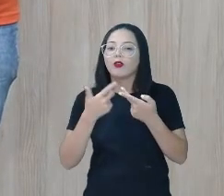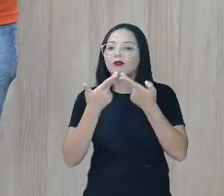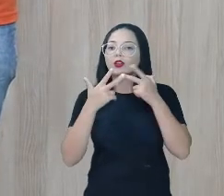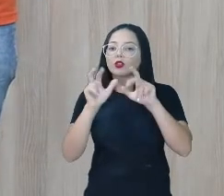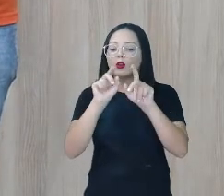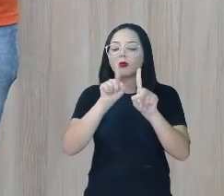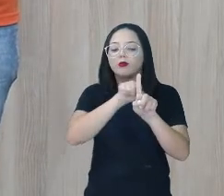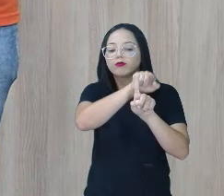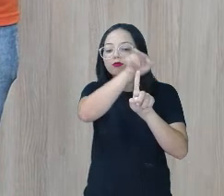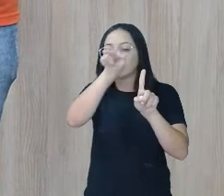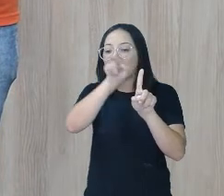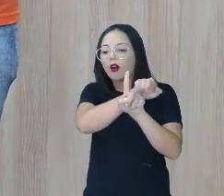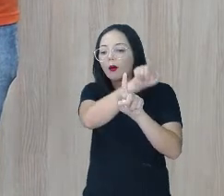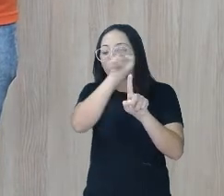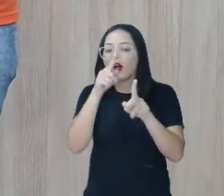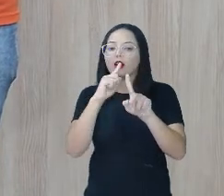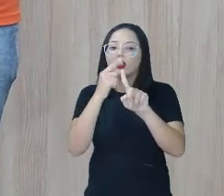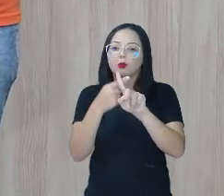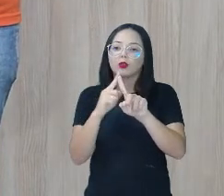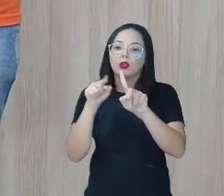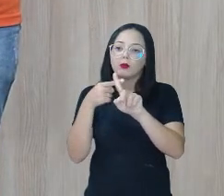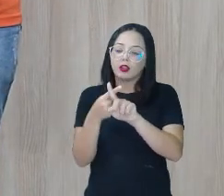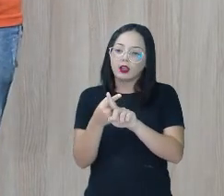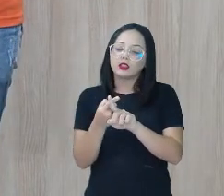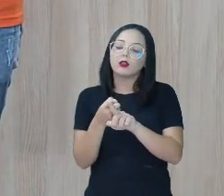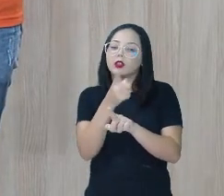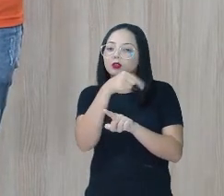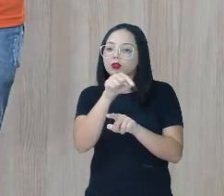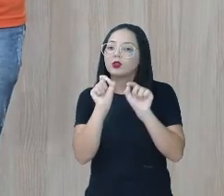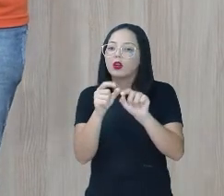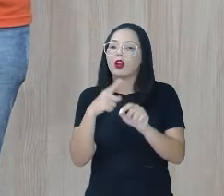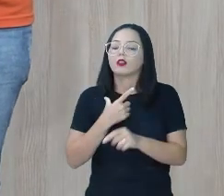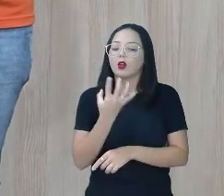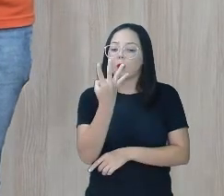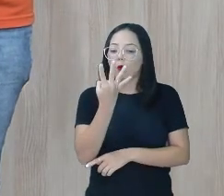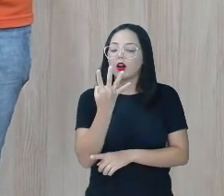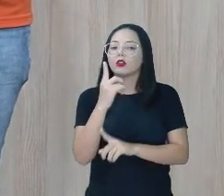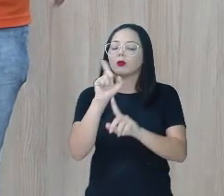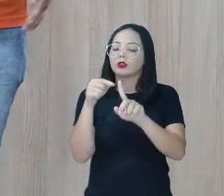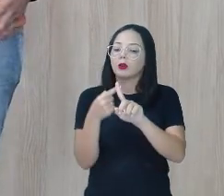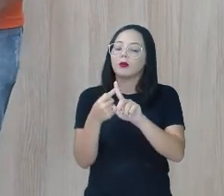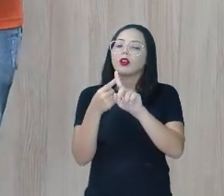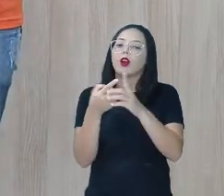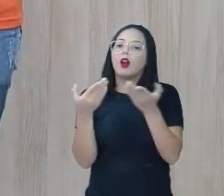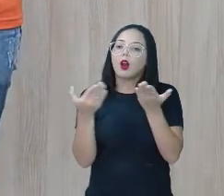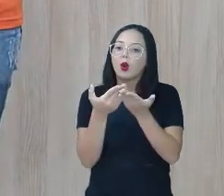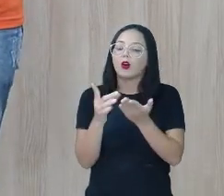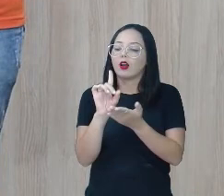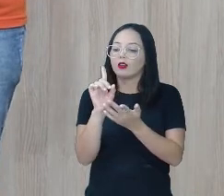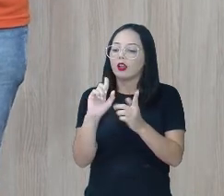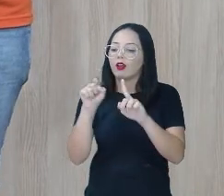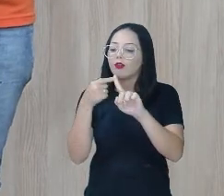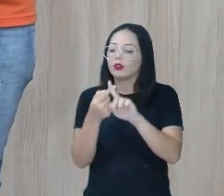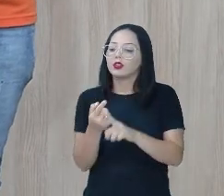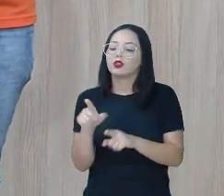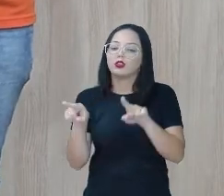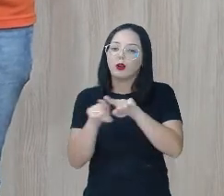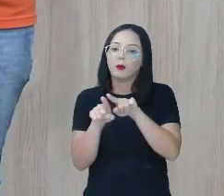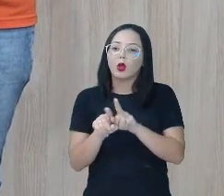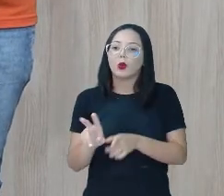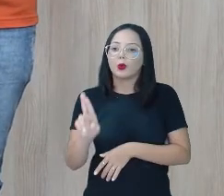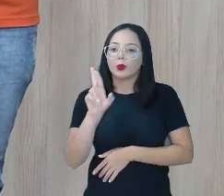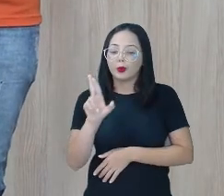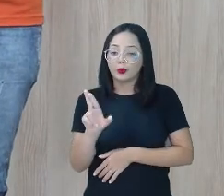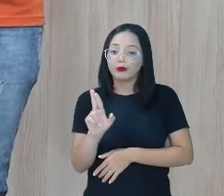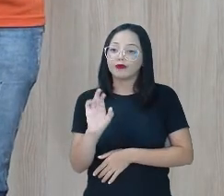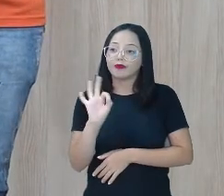propriedade distributiva aí da multiplicação, onde você vai pegar o 4 e vai multiplicar aí pelo D e vai multiplicar também